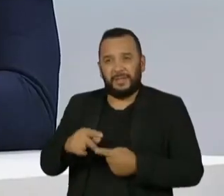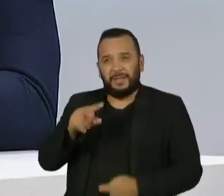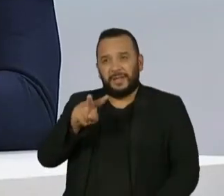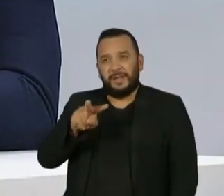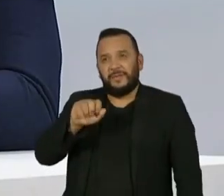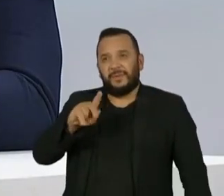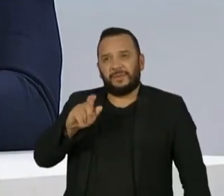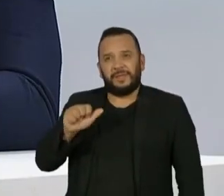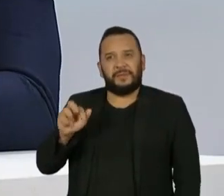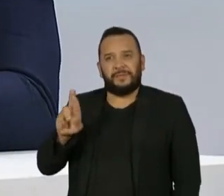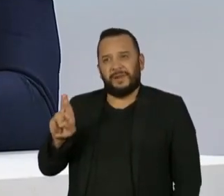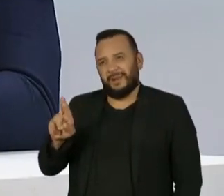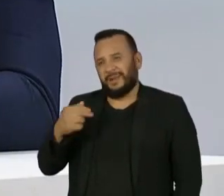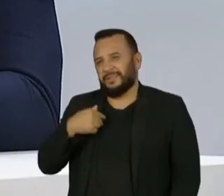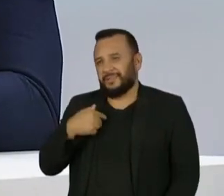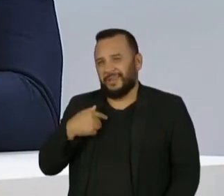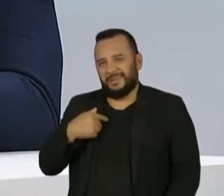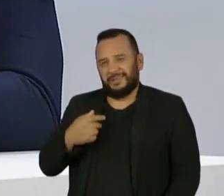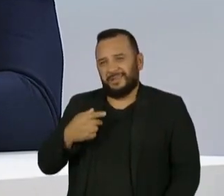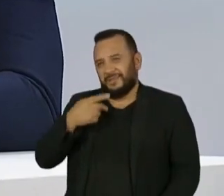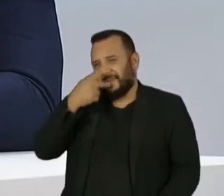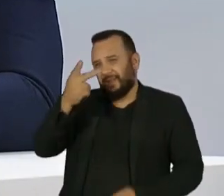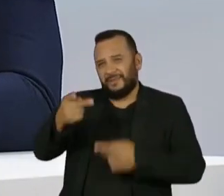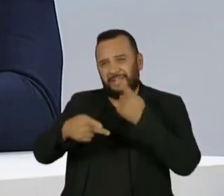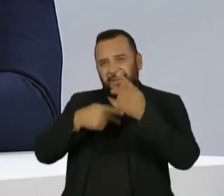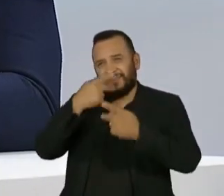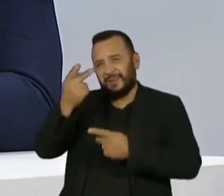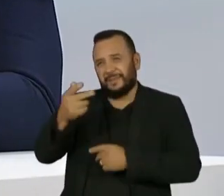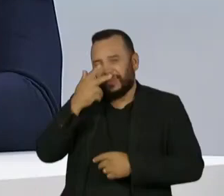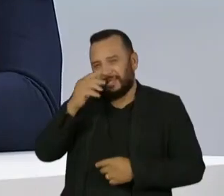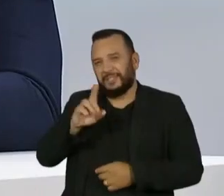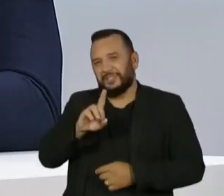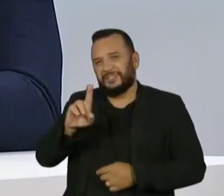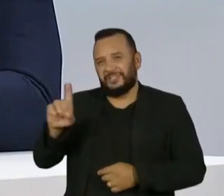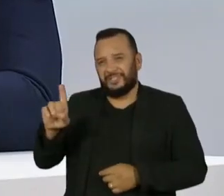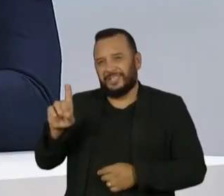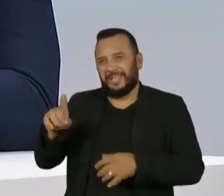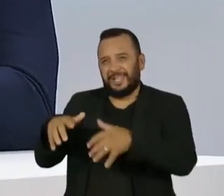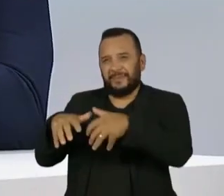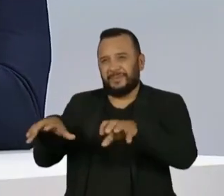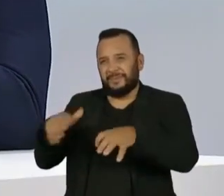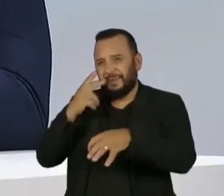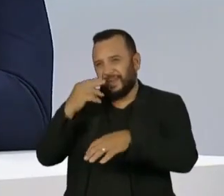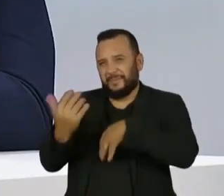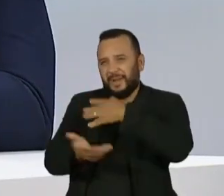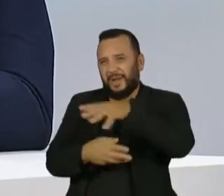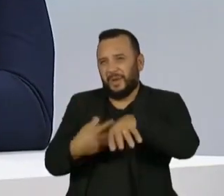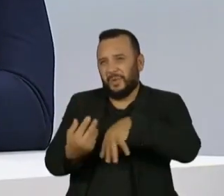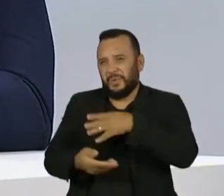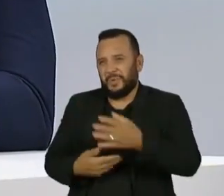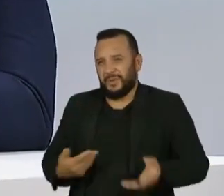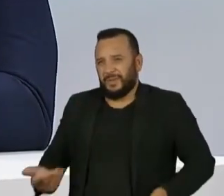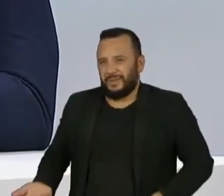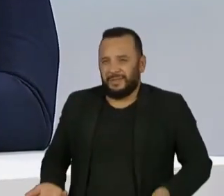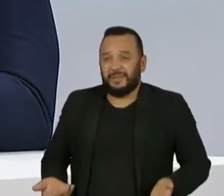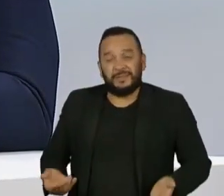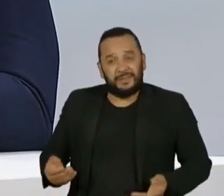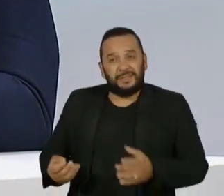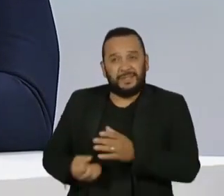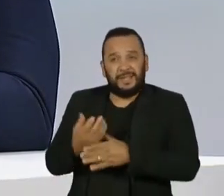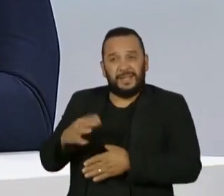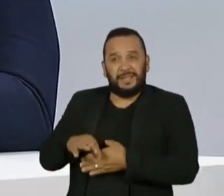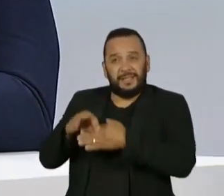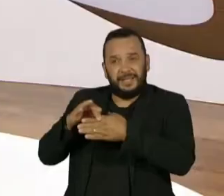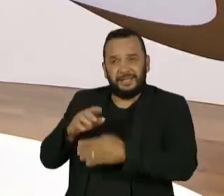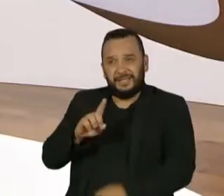não acaba criando algumas fissuras na direita, mostrando alguma desorganização nesse processo de fazer, inclusive, lideranças da